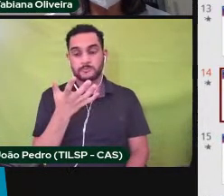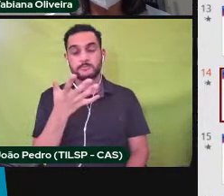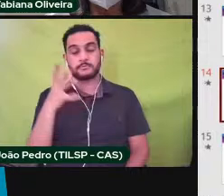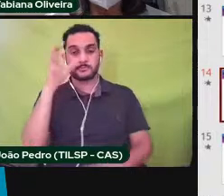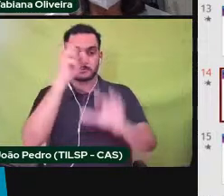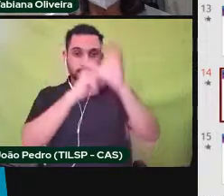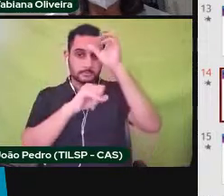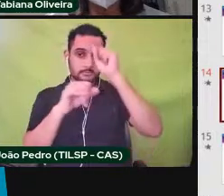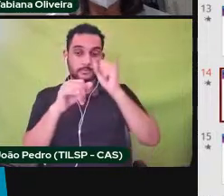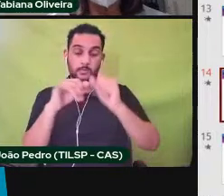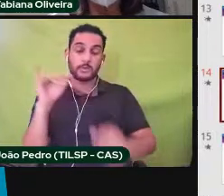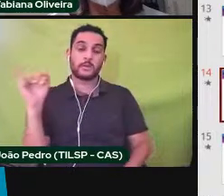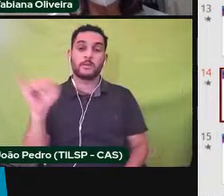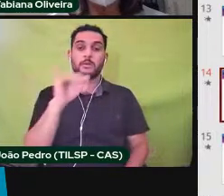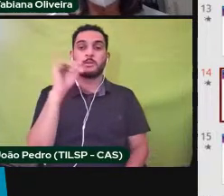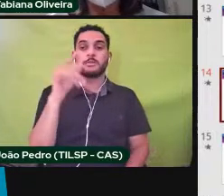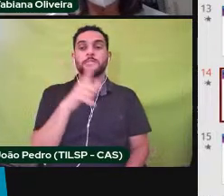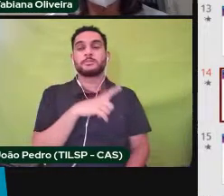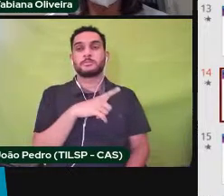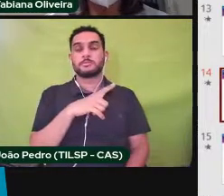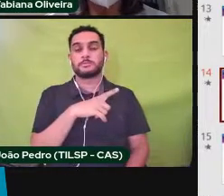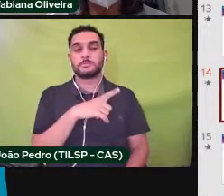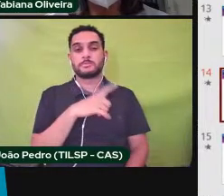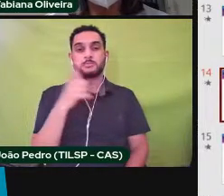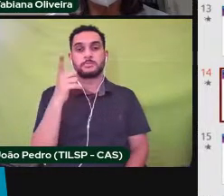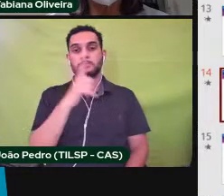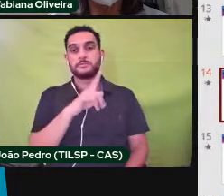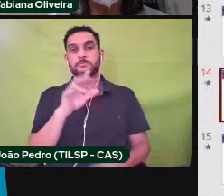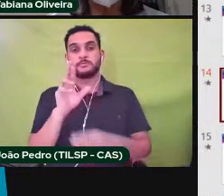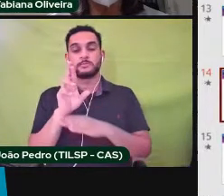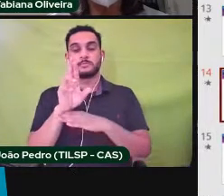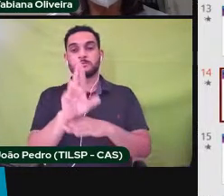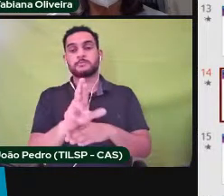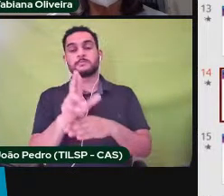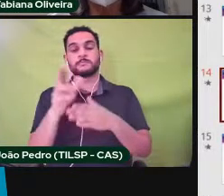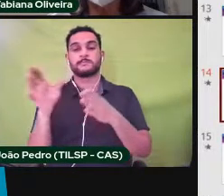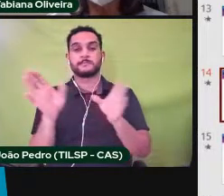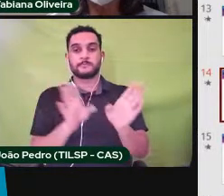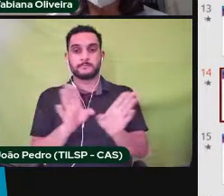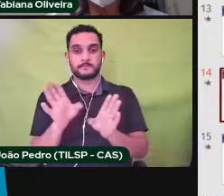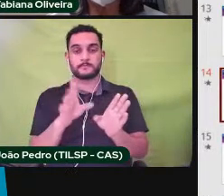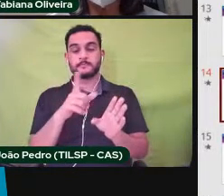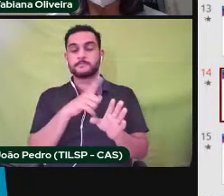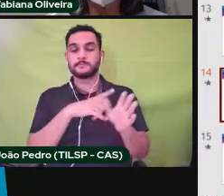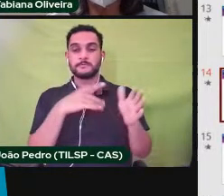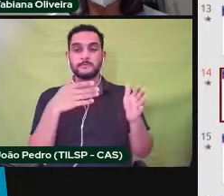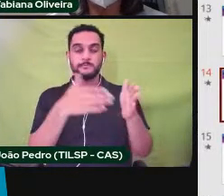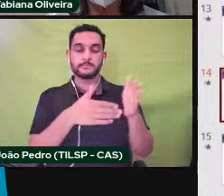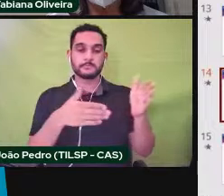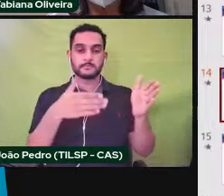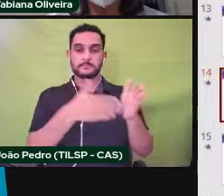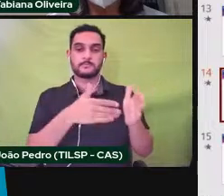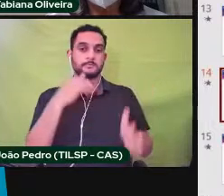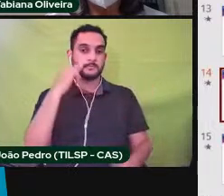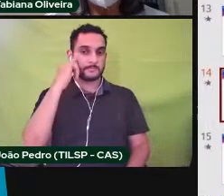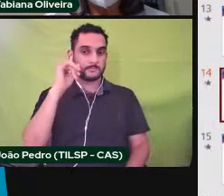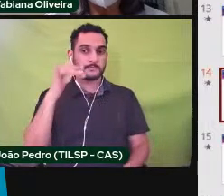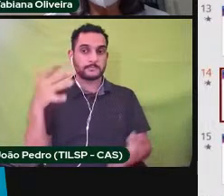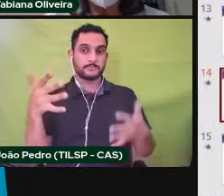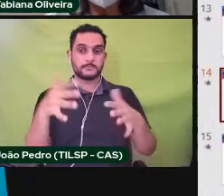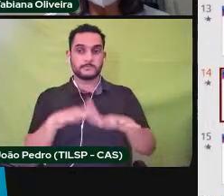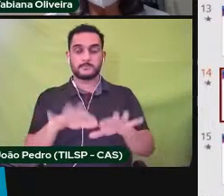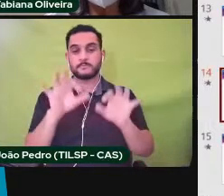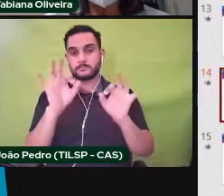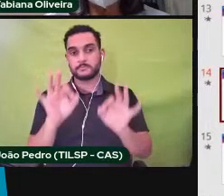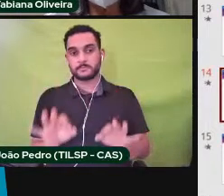importante que sejam garantidas as condições com recurso de acessibilidade, eliminação de barreiras e a promoção da inclusão plena.